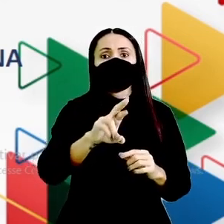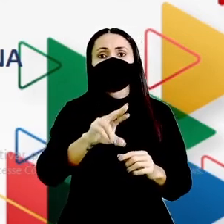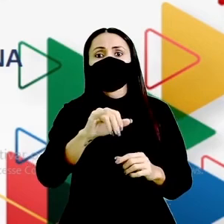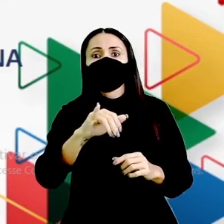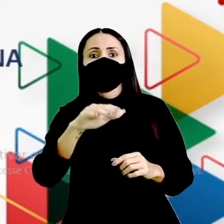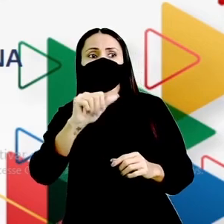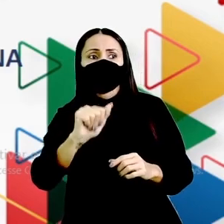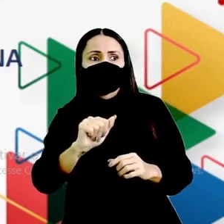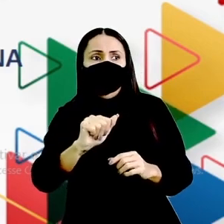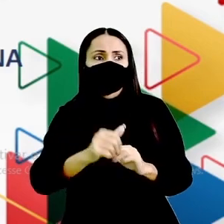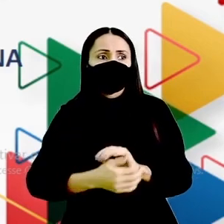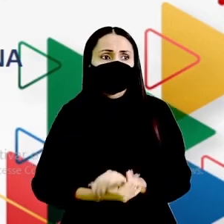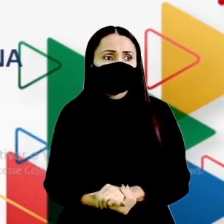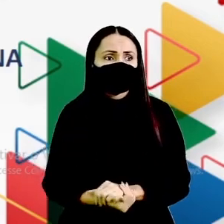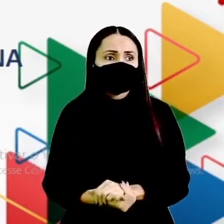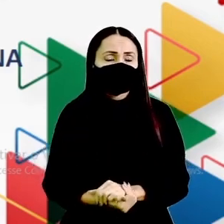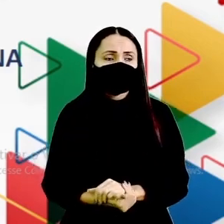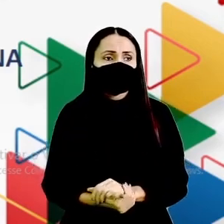pasteizinhos. Chapéu,